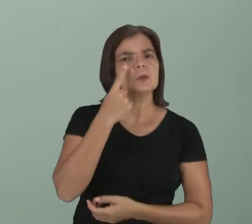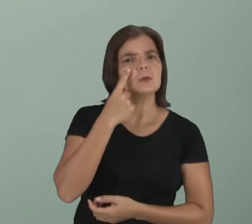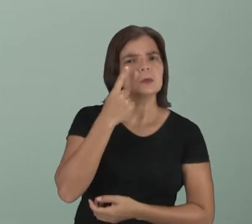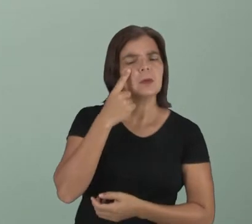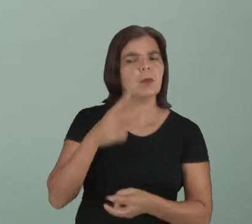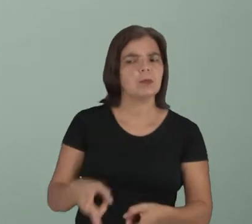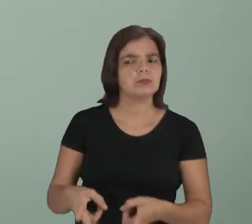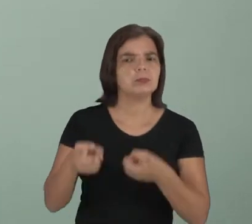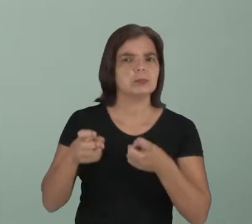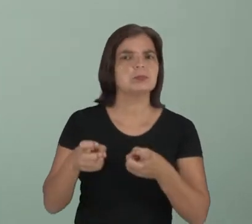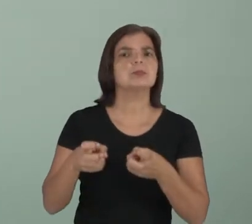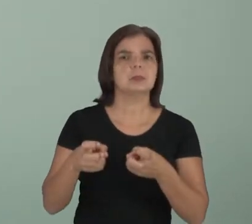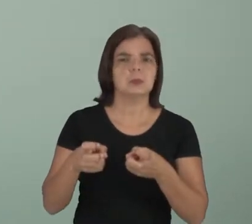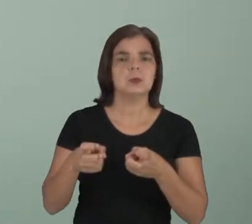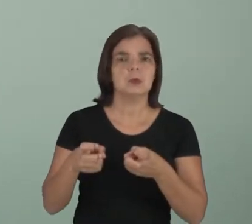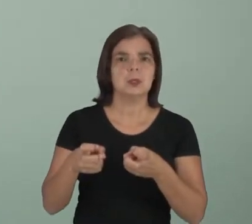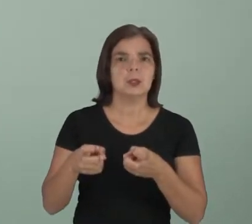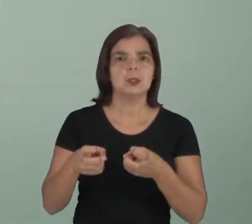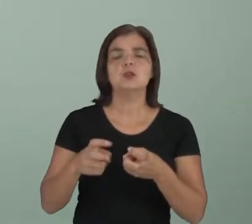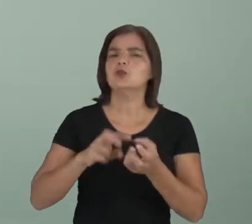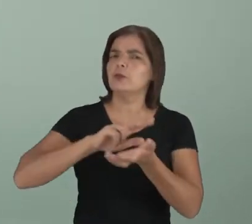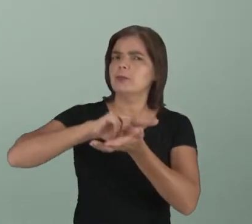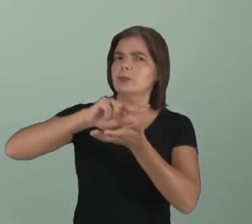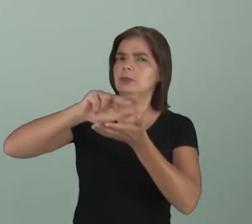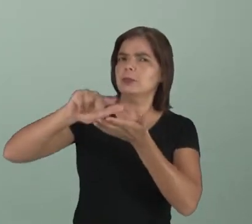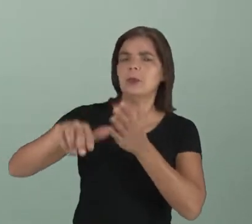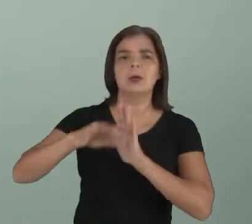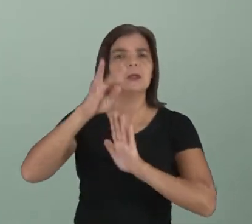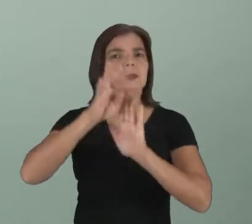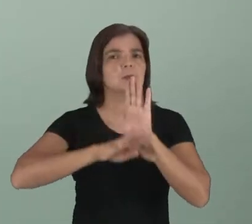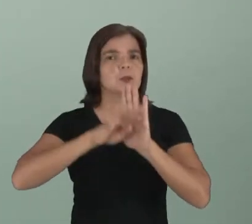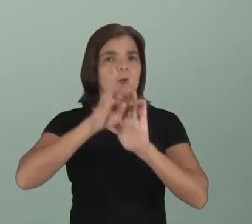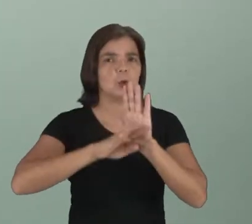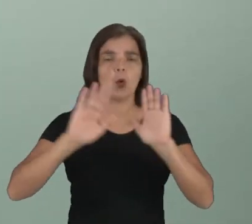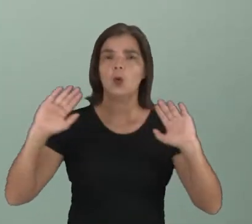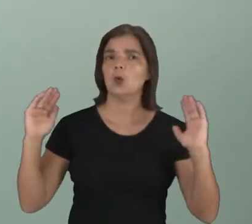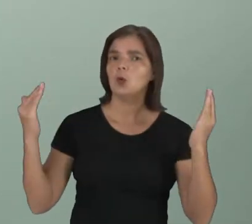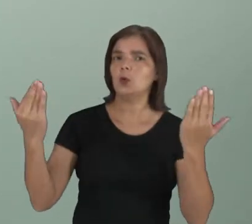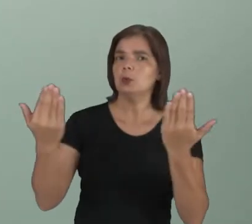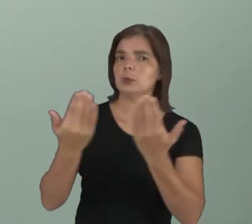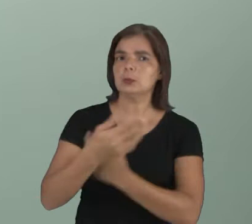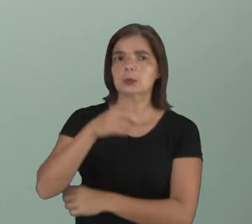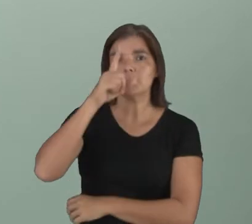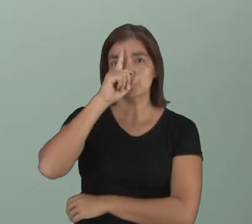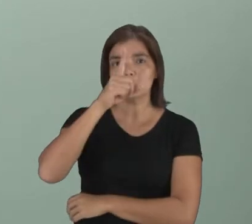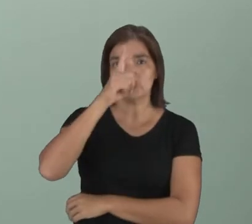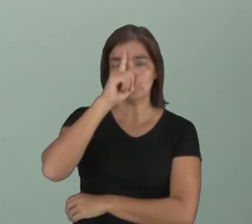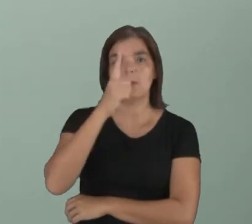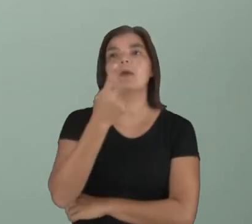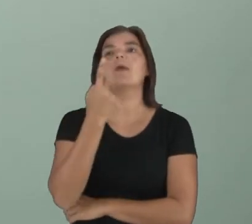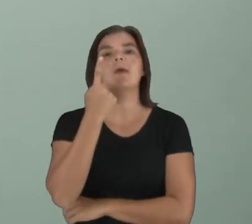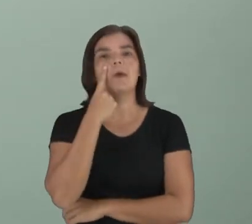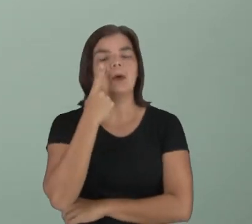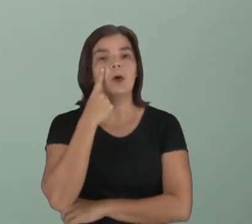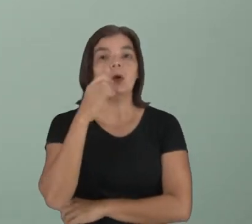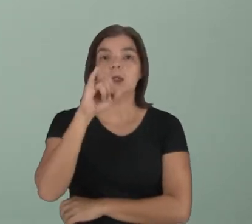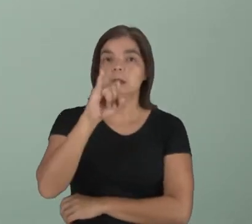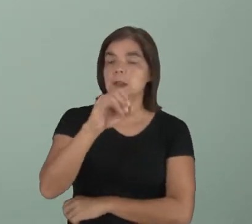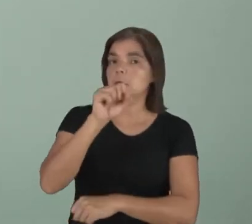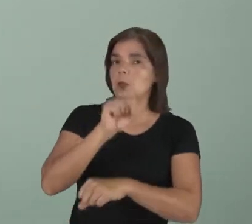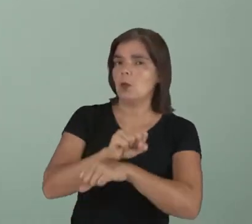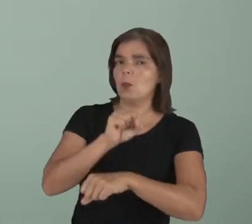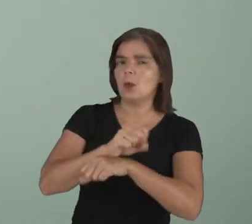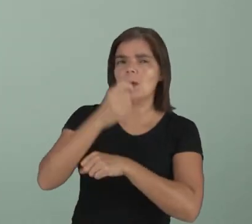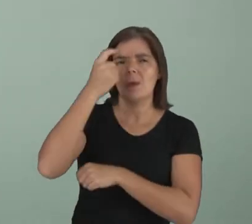para perceber da infinidade de textos que nos rodeiam diariamente? Olha, se não paramos